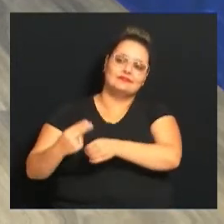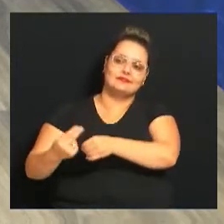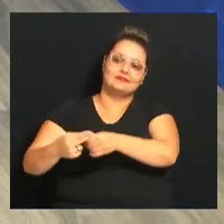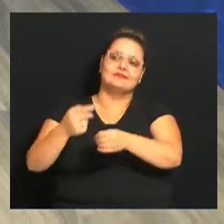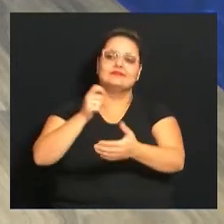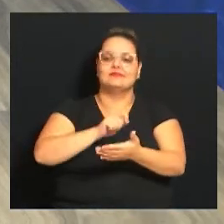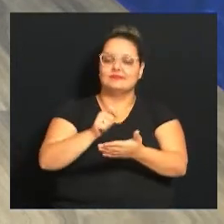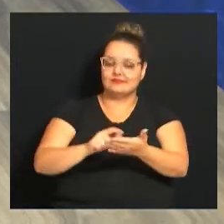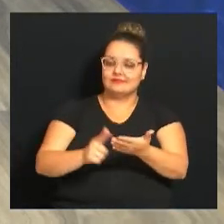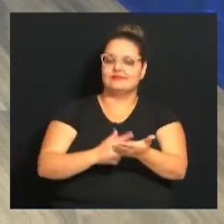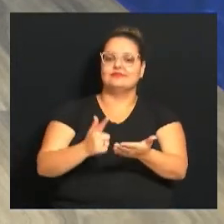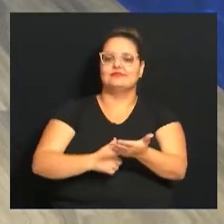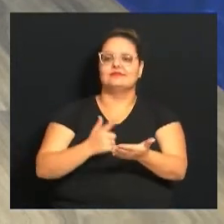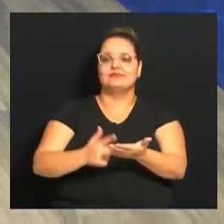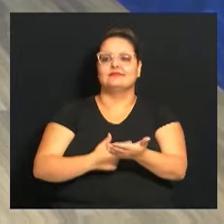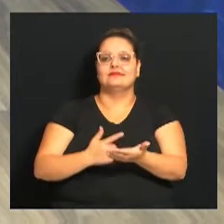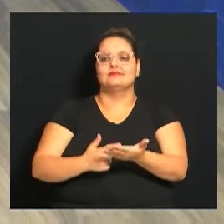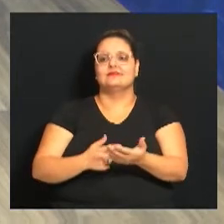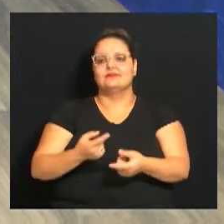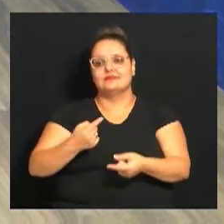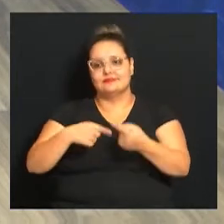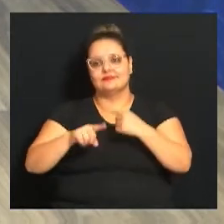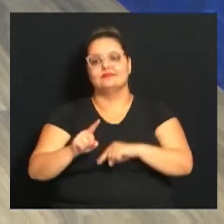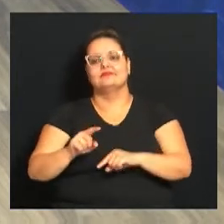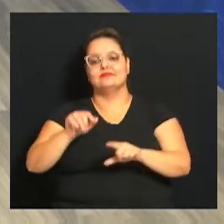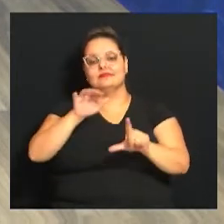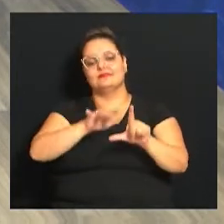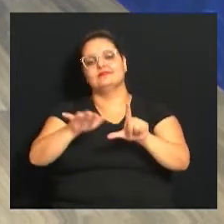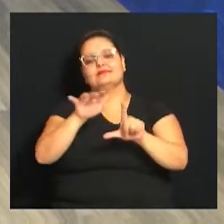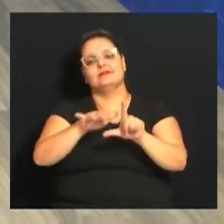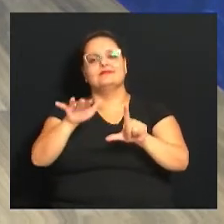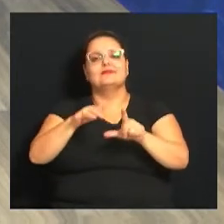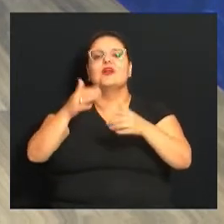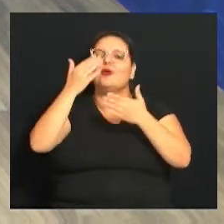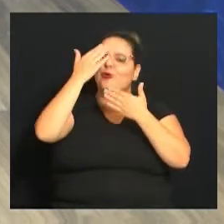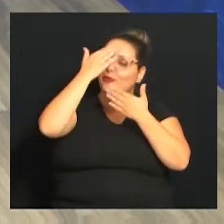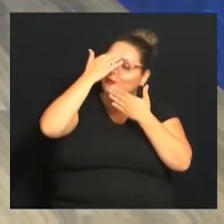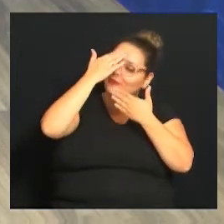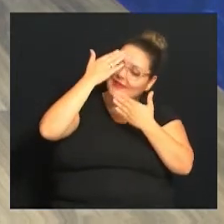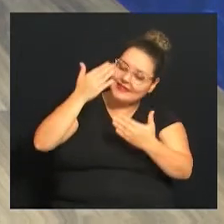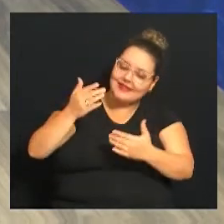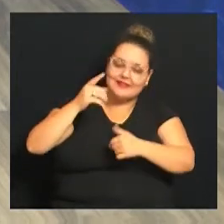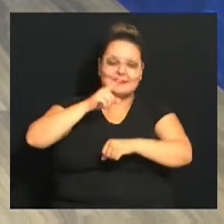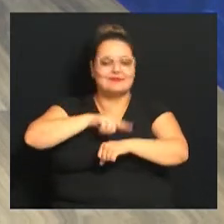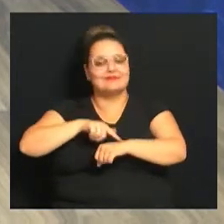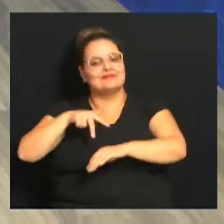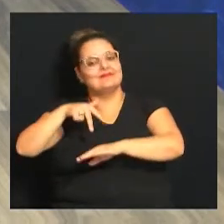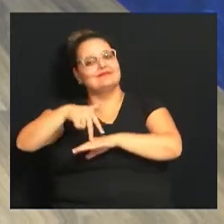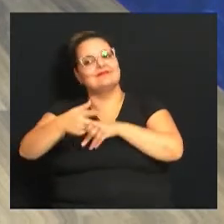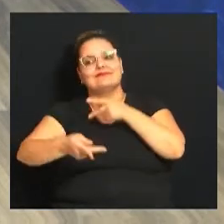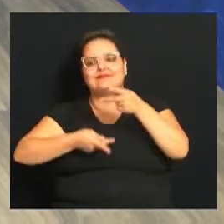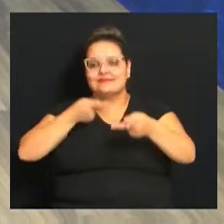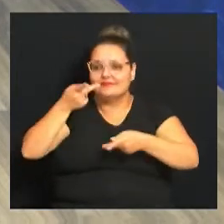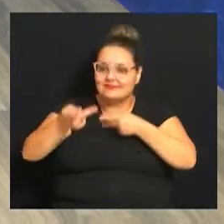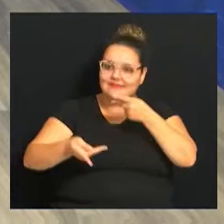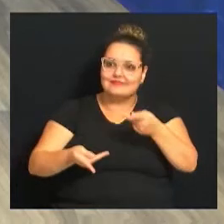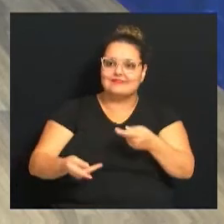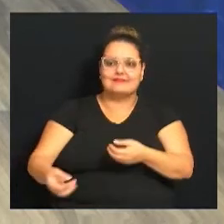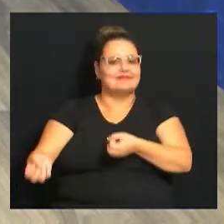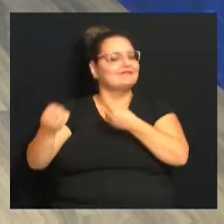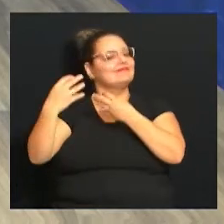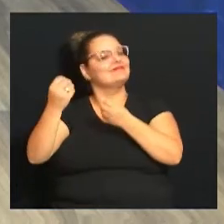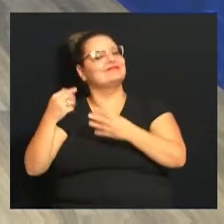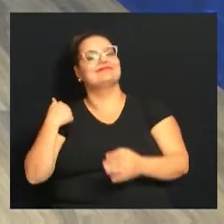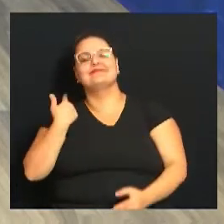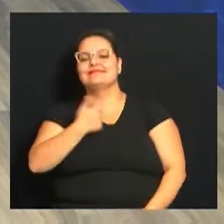Da Válvula ao Pixel, a revolução do streaming. Muito obrigado pela disponibilidade do seu tempo, a aula que você deu aqui para a